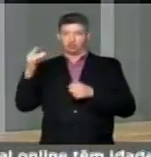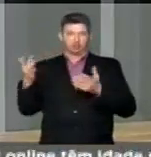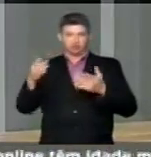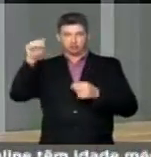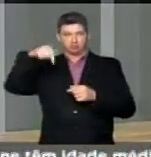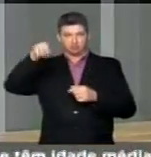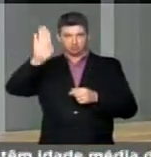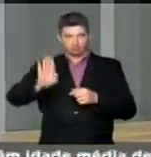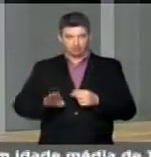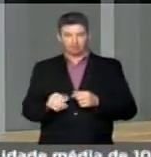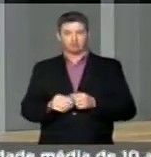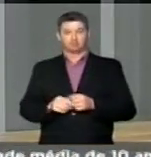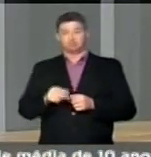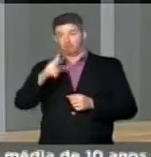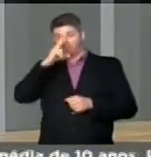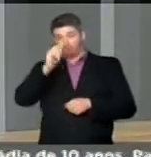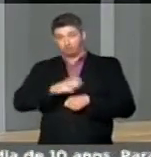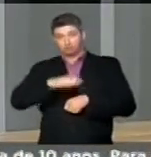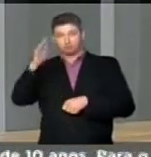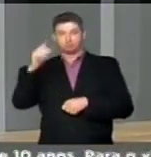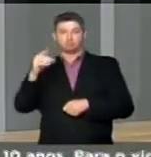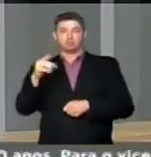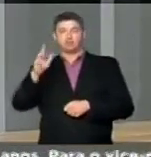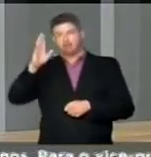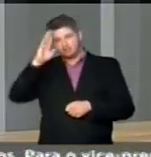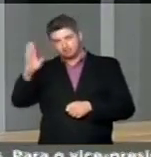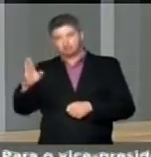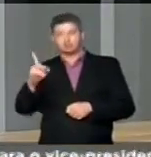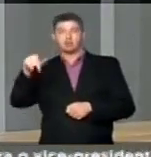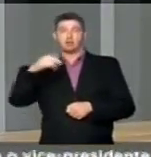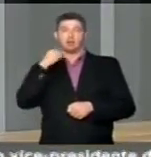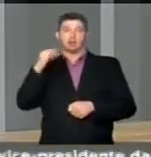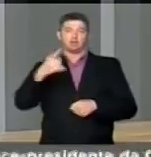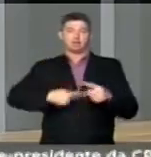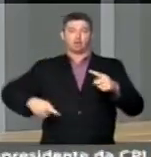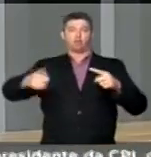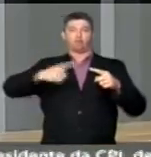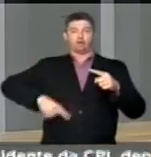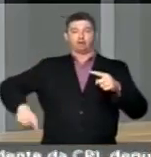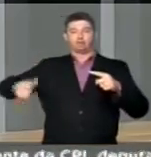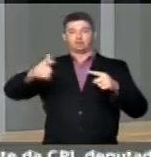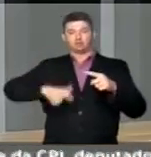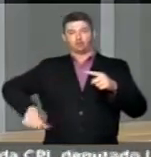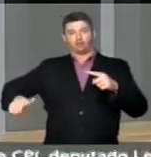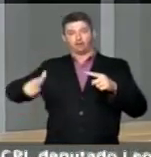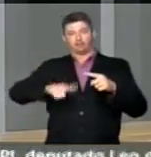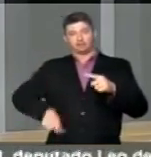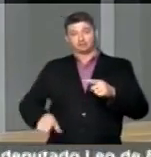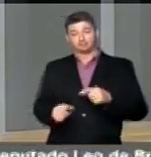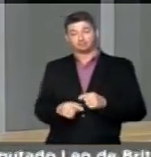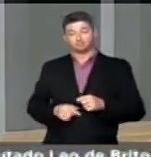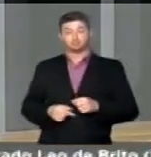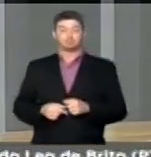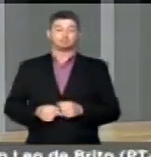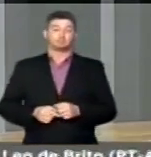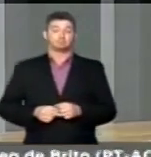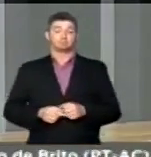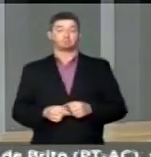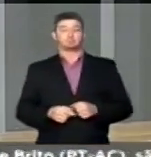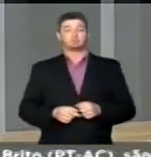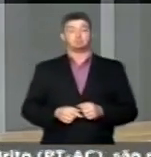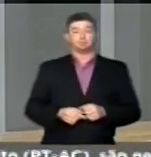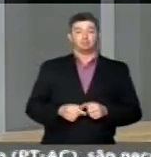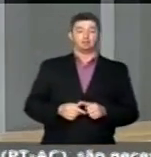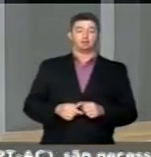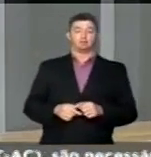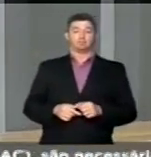no Brasil, do fortalecimento, sobretudo, das energias renováveis. Este ponto do